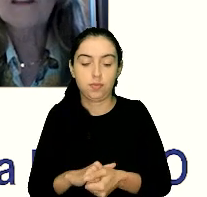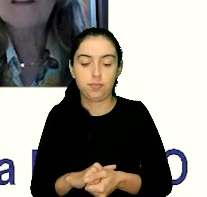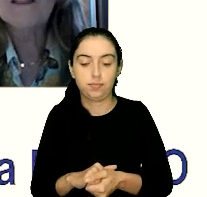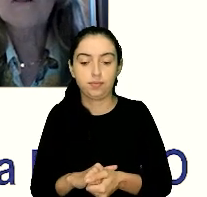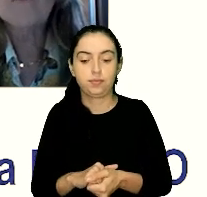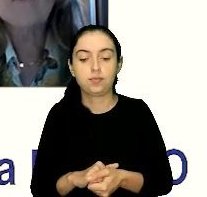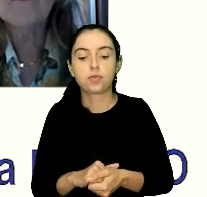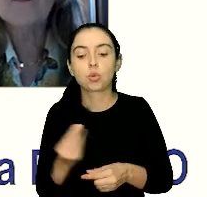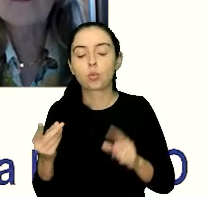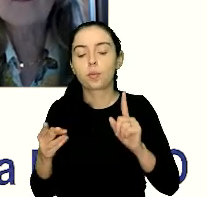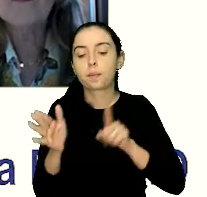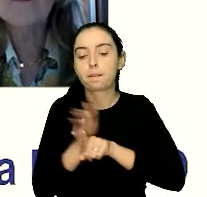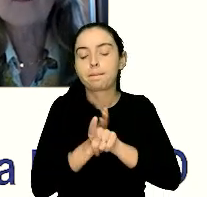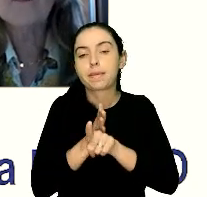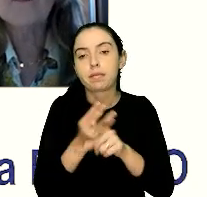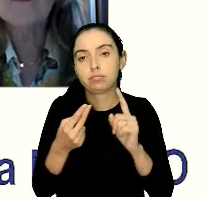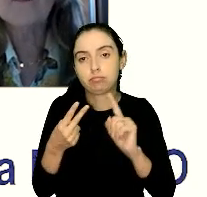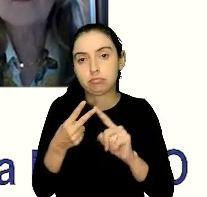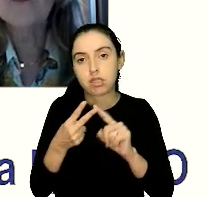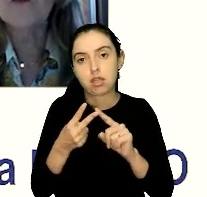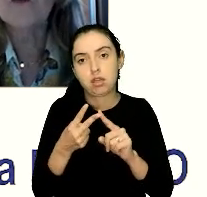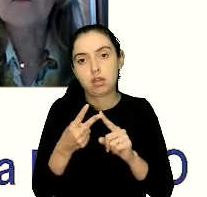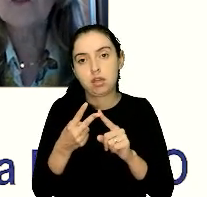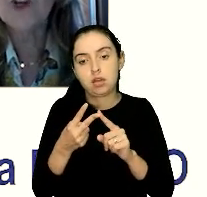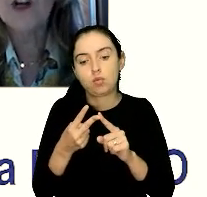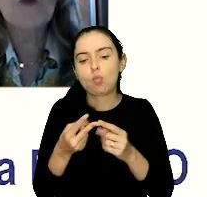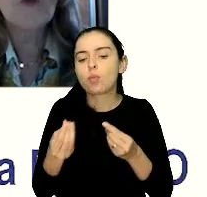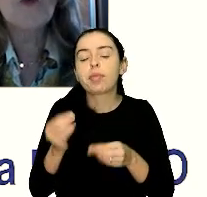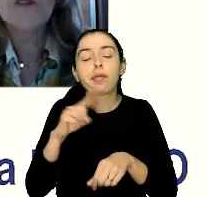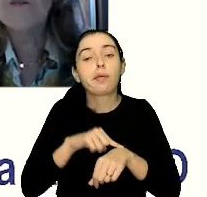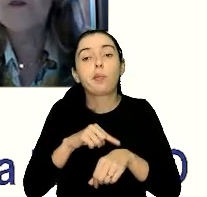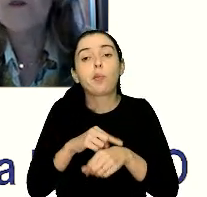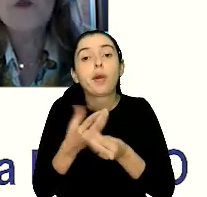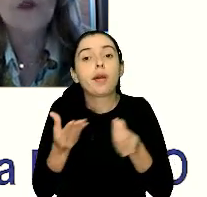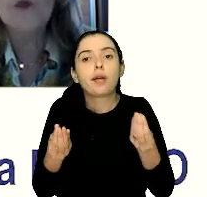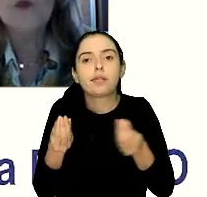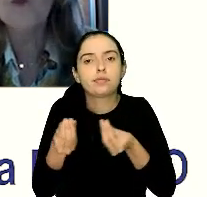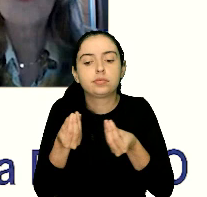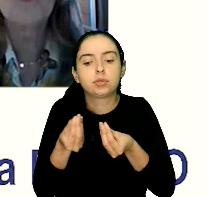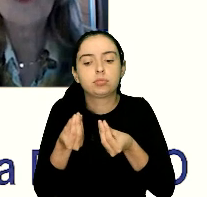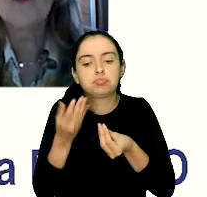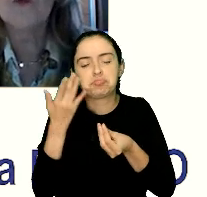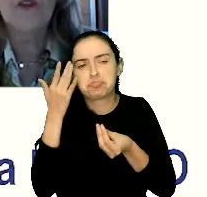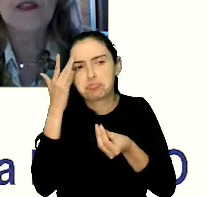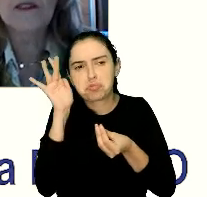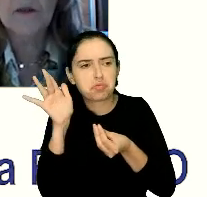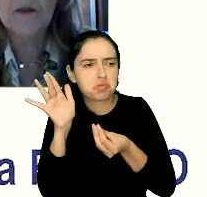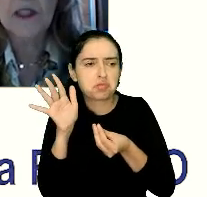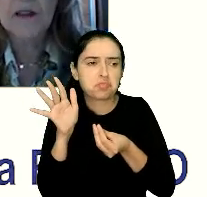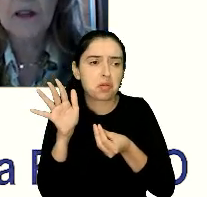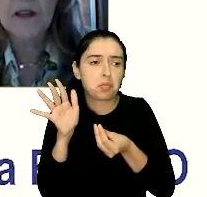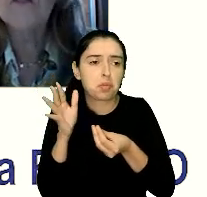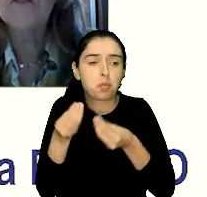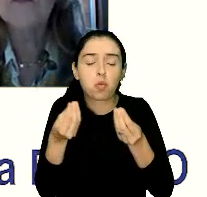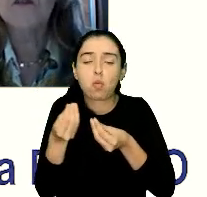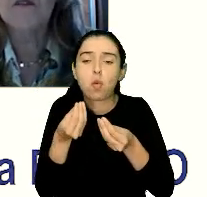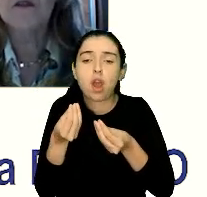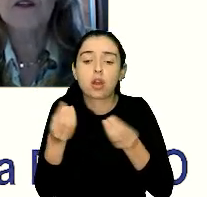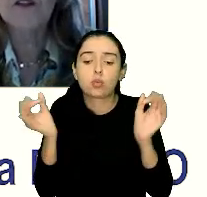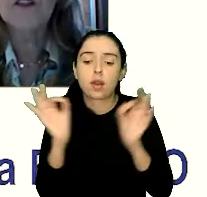Uma outra questão é até quando, já que nós não sabemos quando tudo isto vai